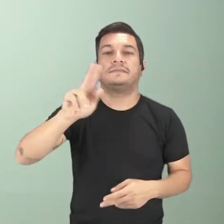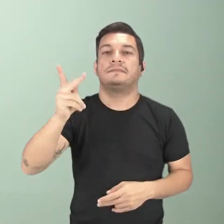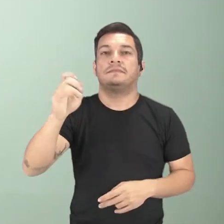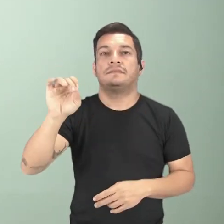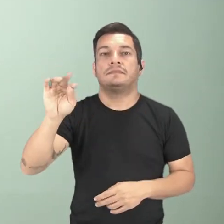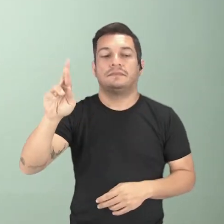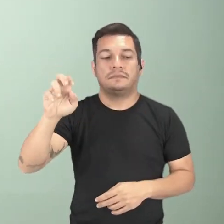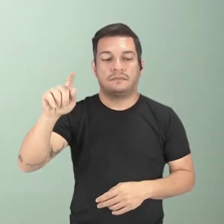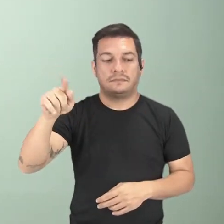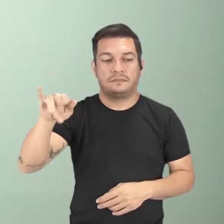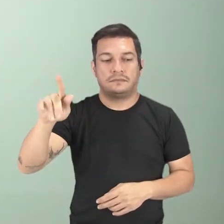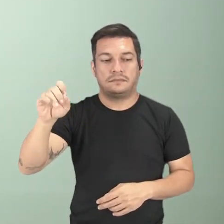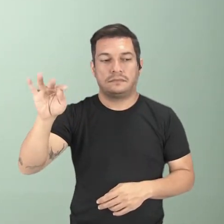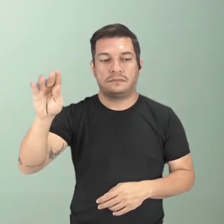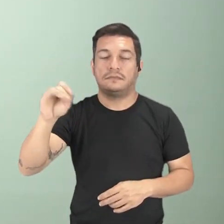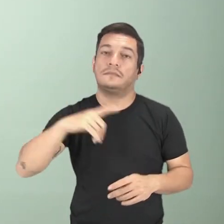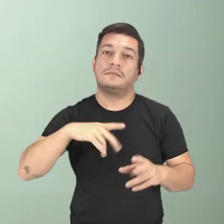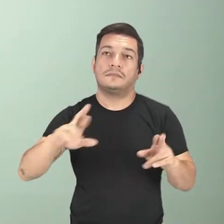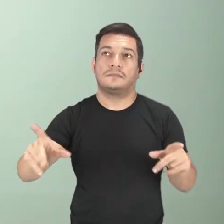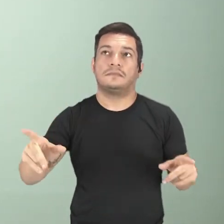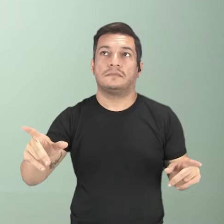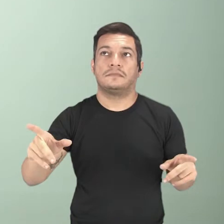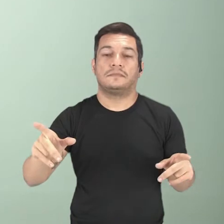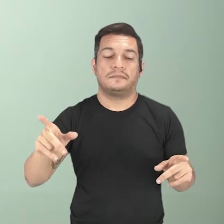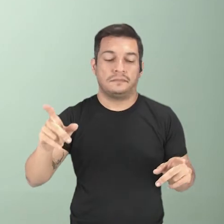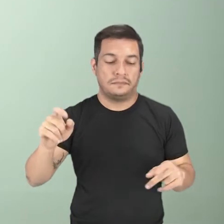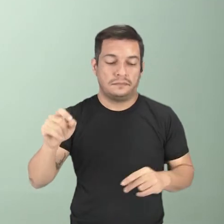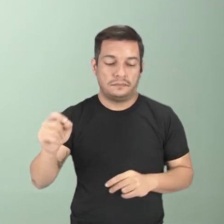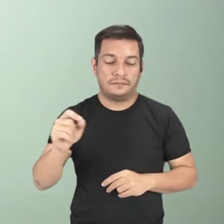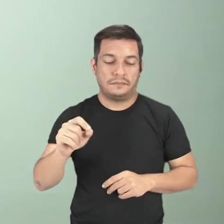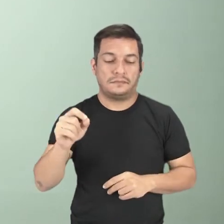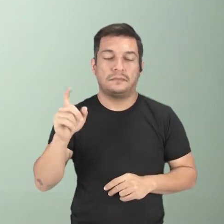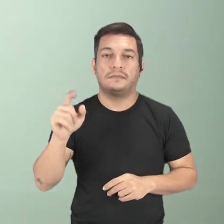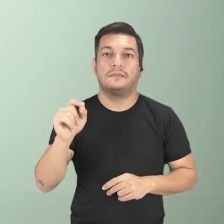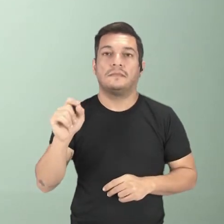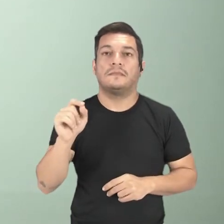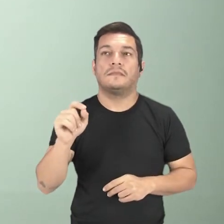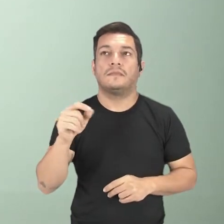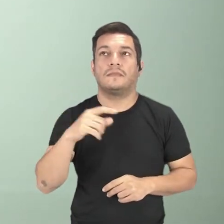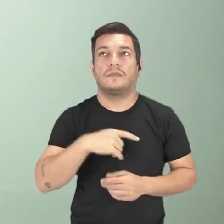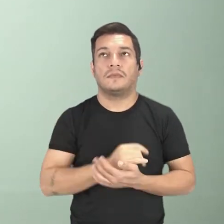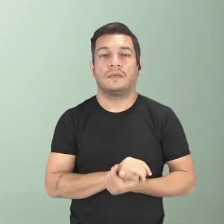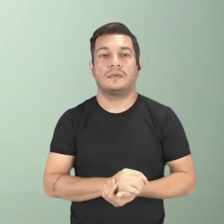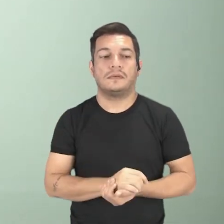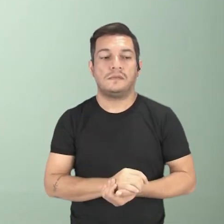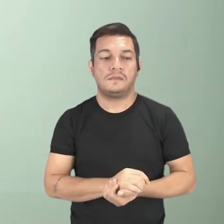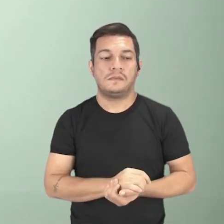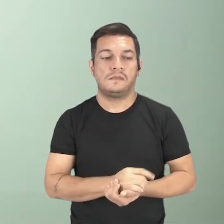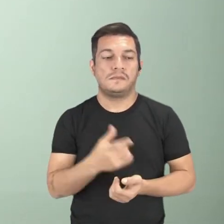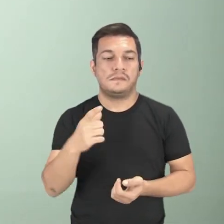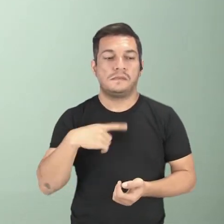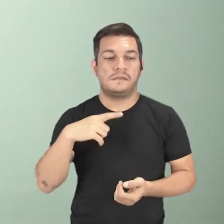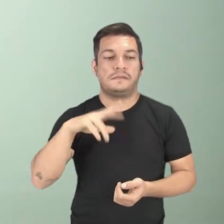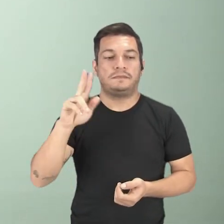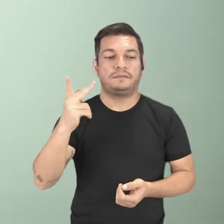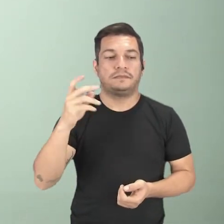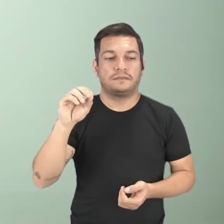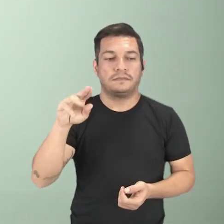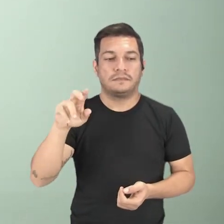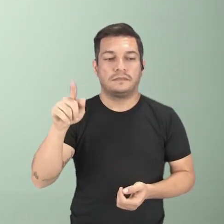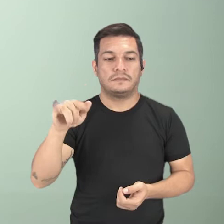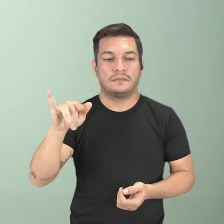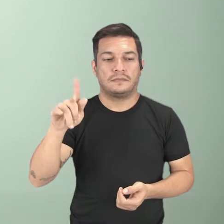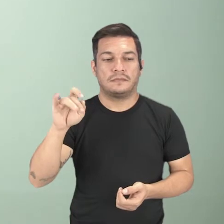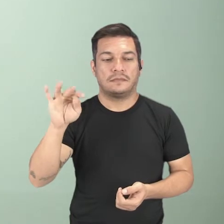ou seja, eu vou ter eles diferentes. Um vai ser de um jeito, outro vai ser de outro. Quando eu tenho a homozigose,